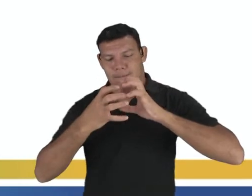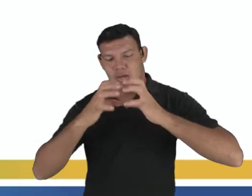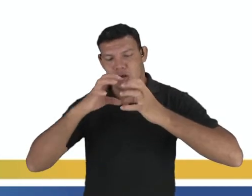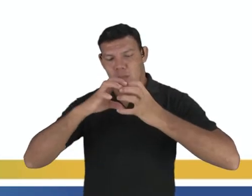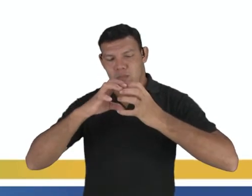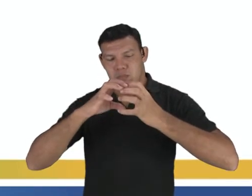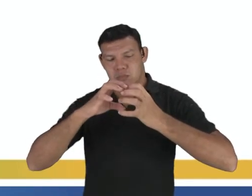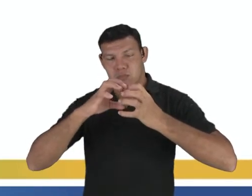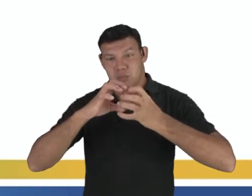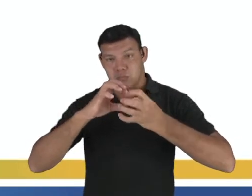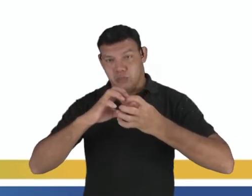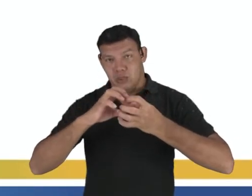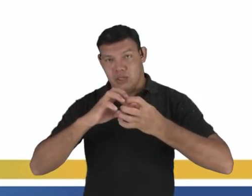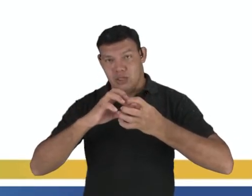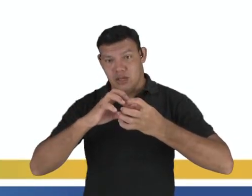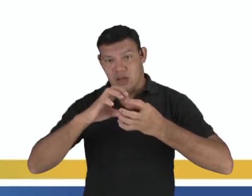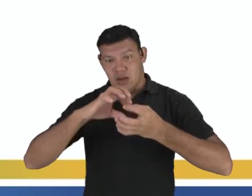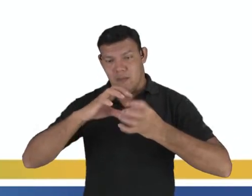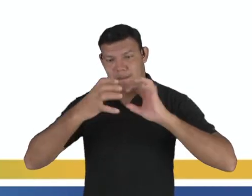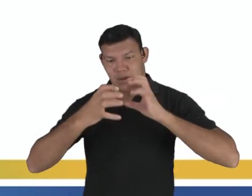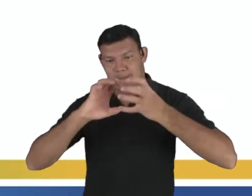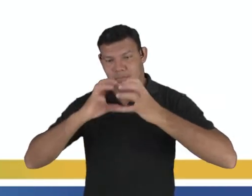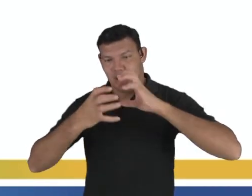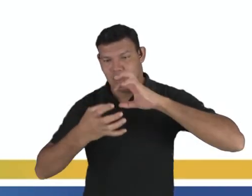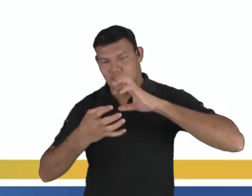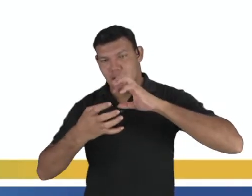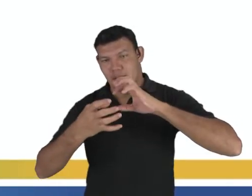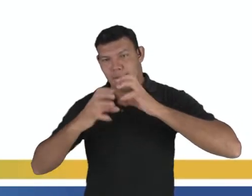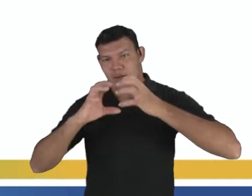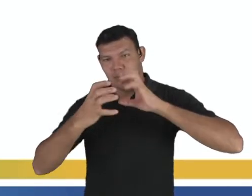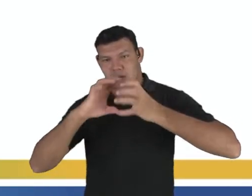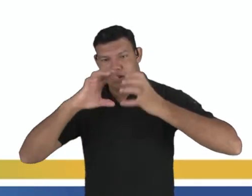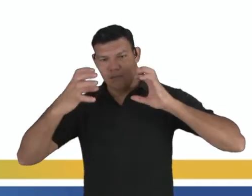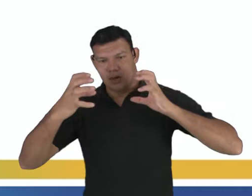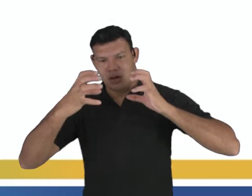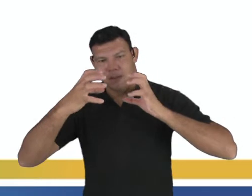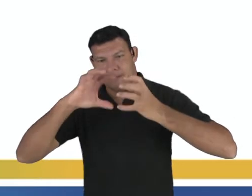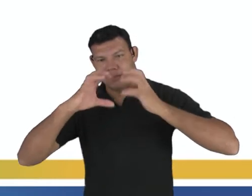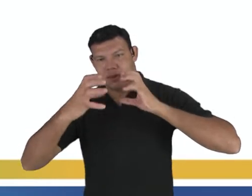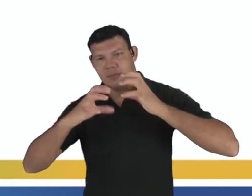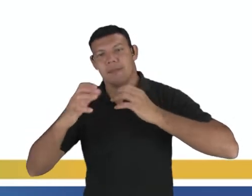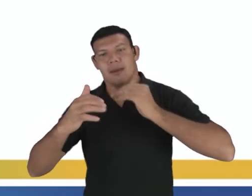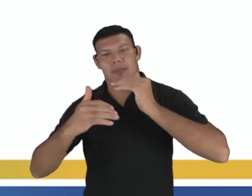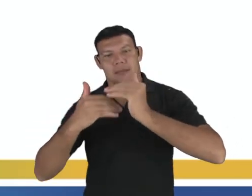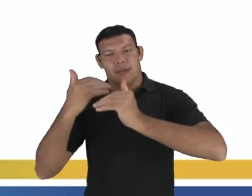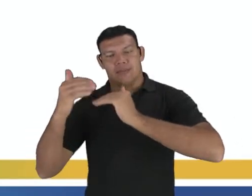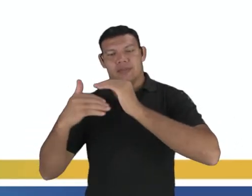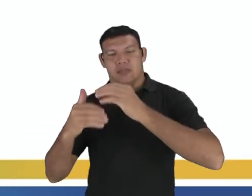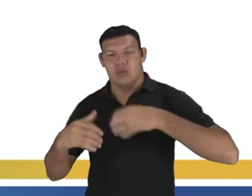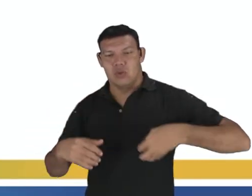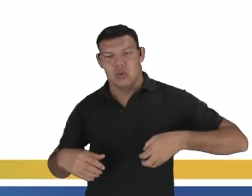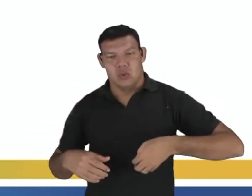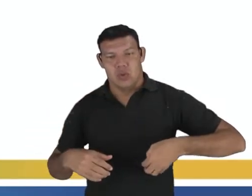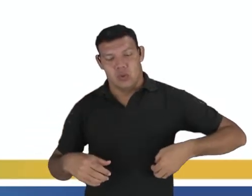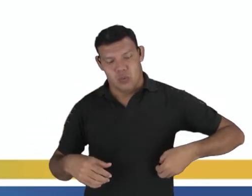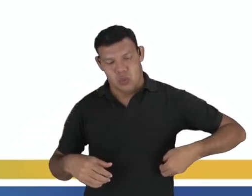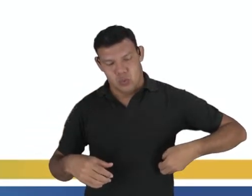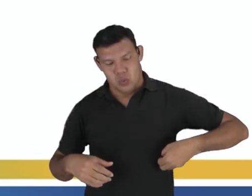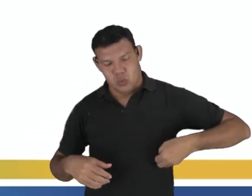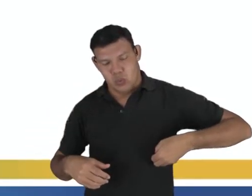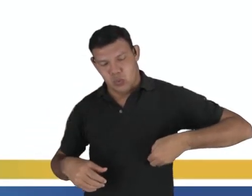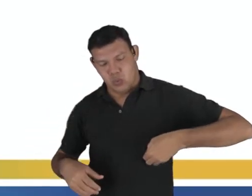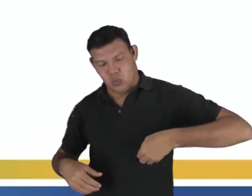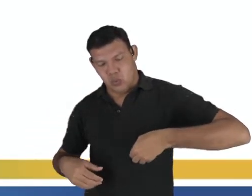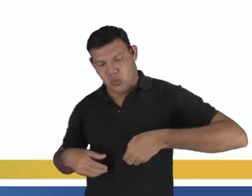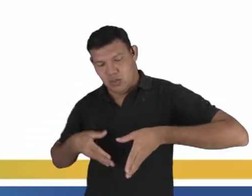série de divisões embrionárias para formação do novo indivíduo né e a partir daí ele vai caminhando da tuba uterina para o